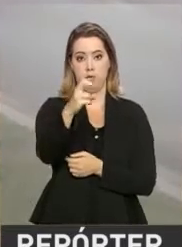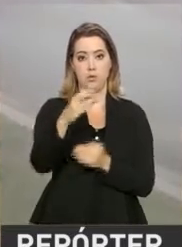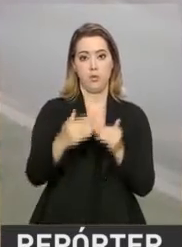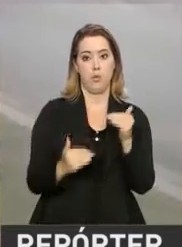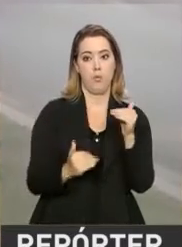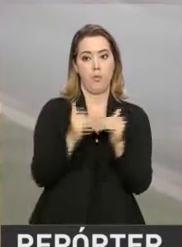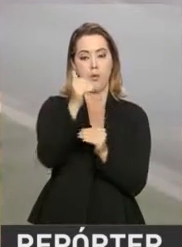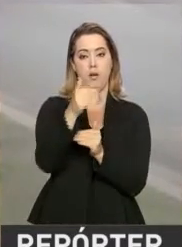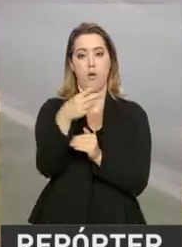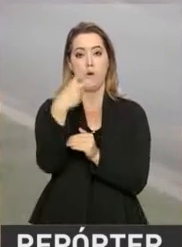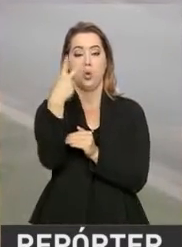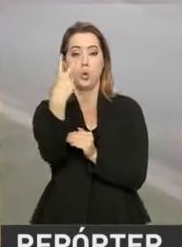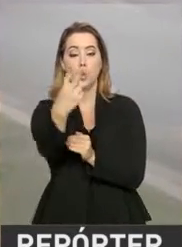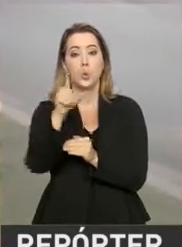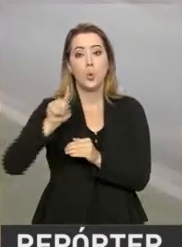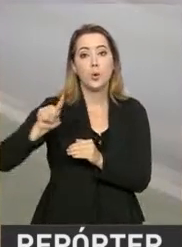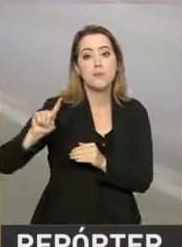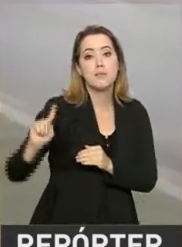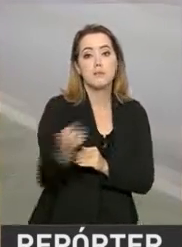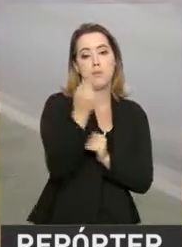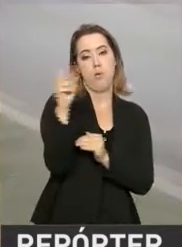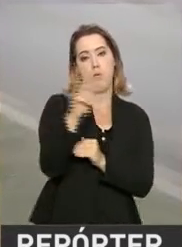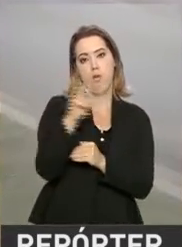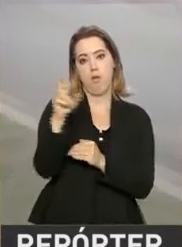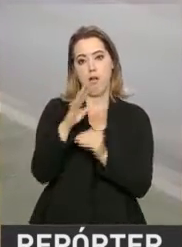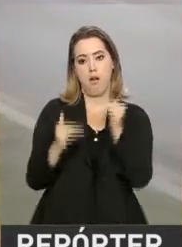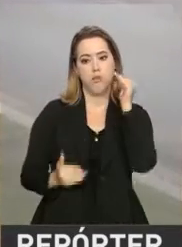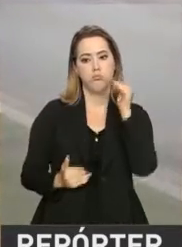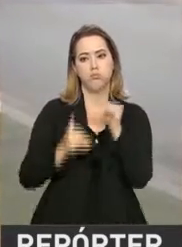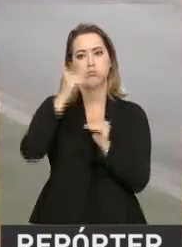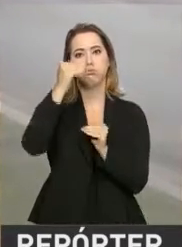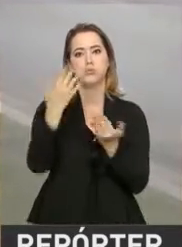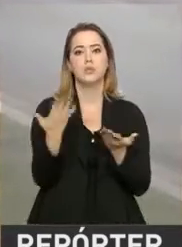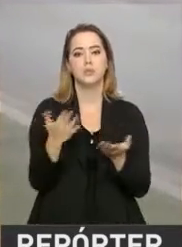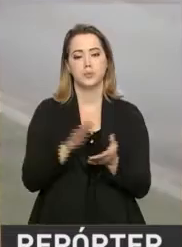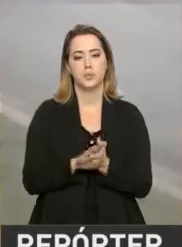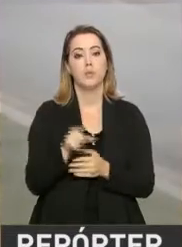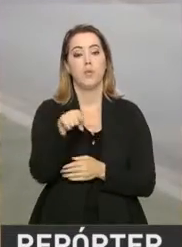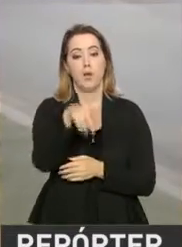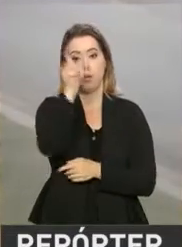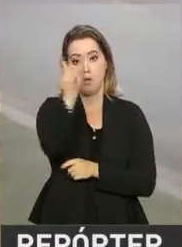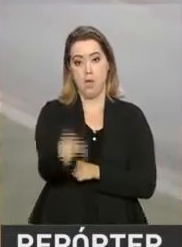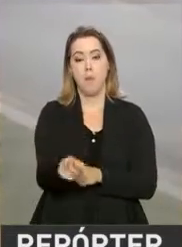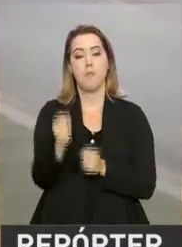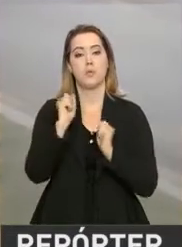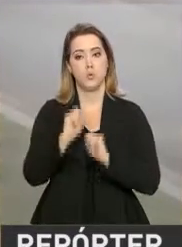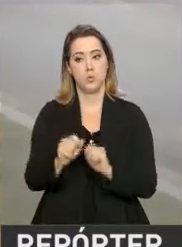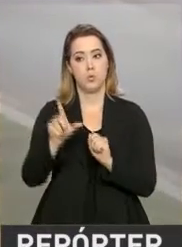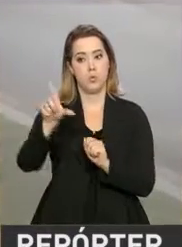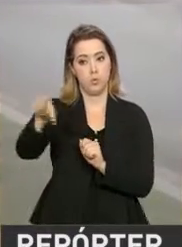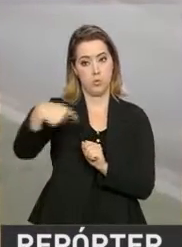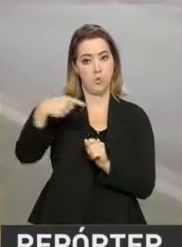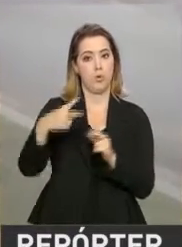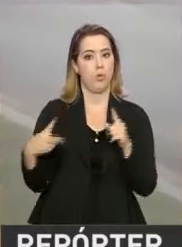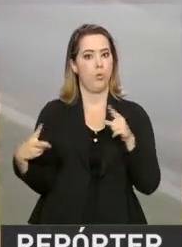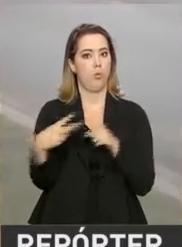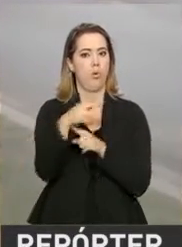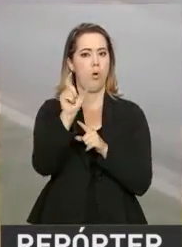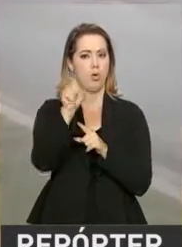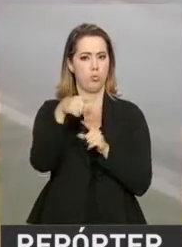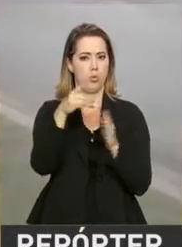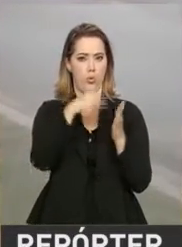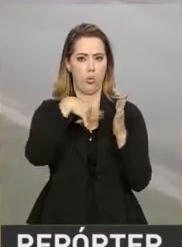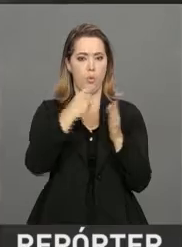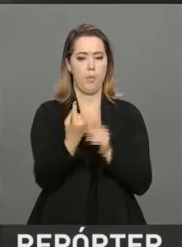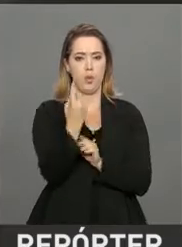para R$ 2.934,70. E o condutor ainda terá a habilitação suspensa pelo prazo